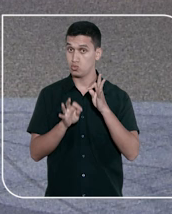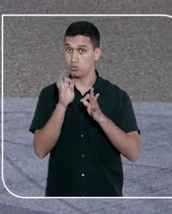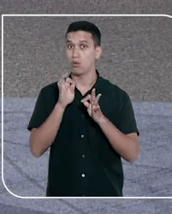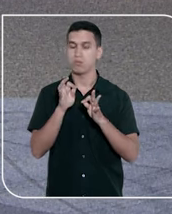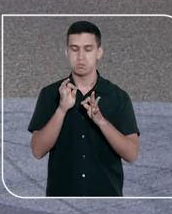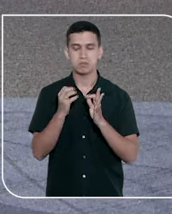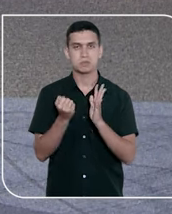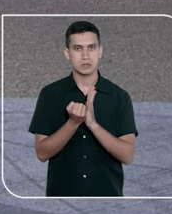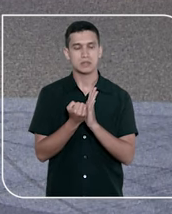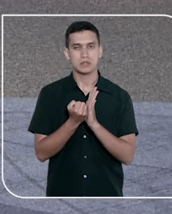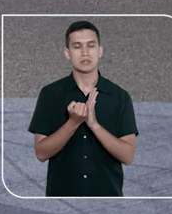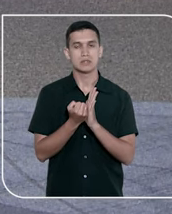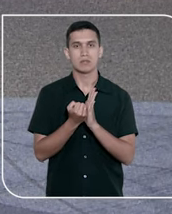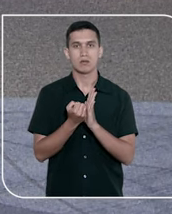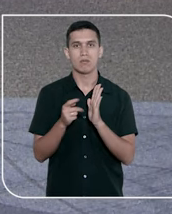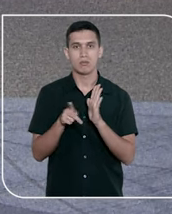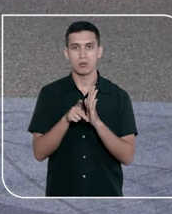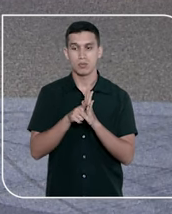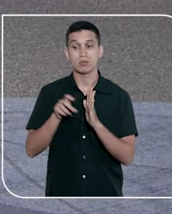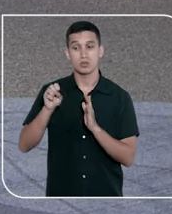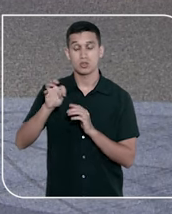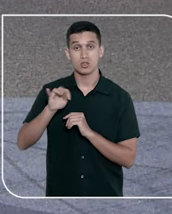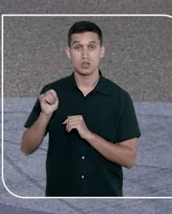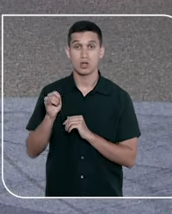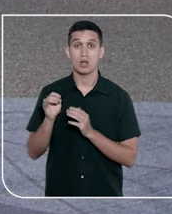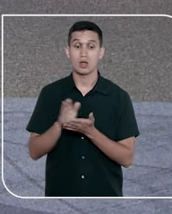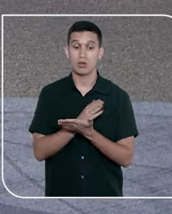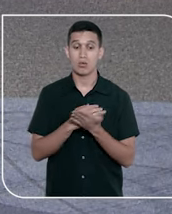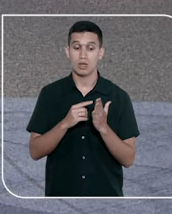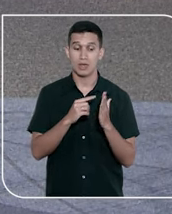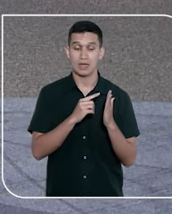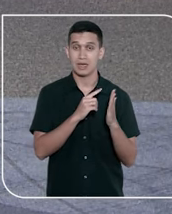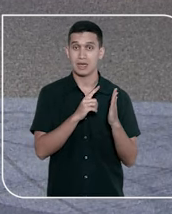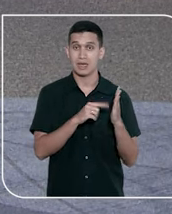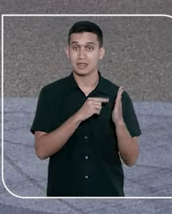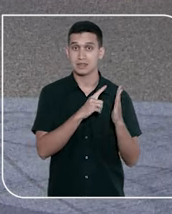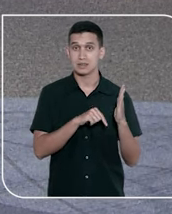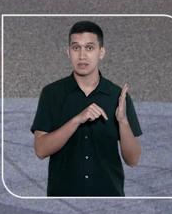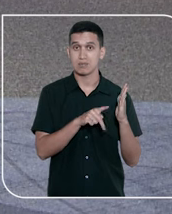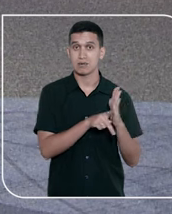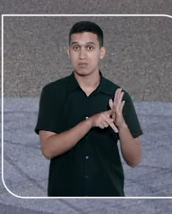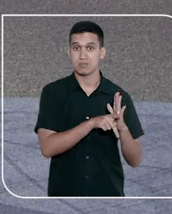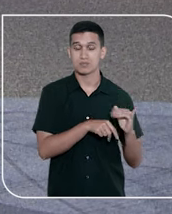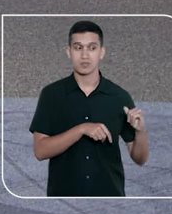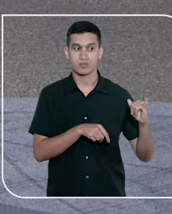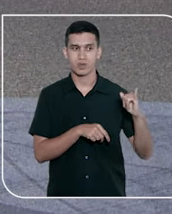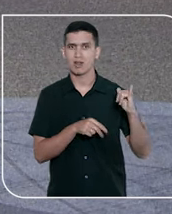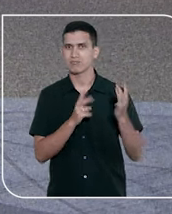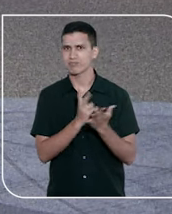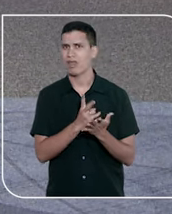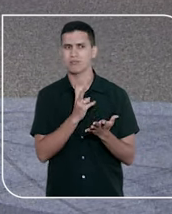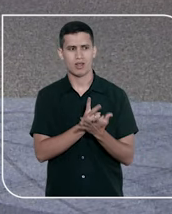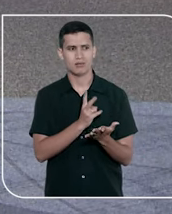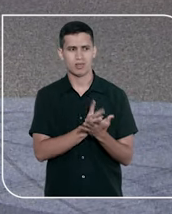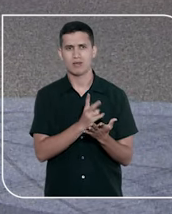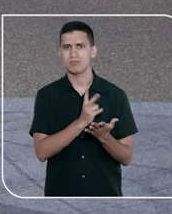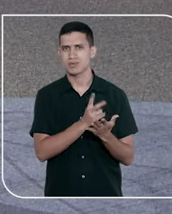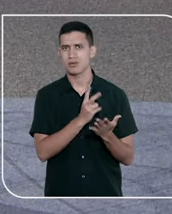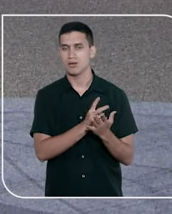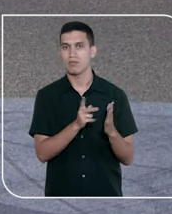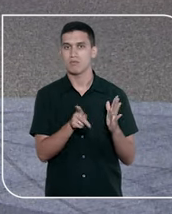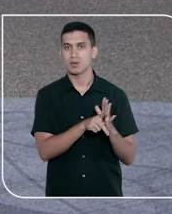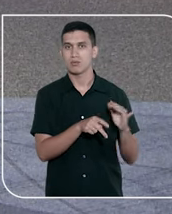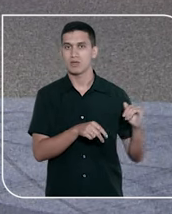Tribunal de Justiça referente a cancelamentos de voos, né, frequentes de voos pela empresa aérea